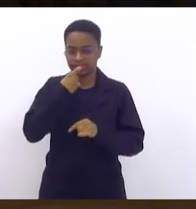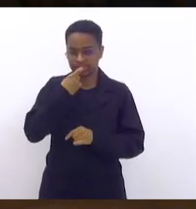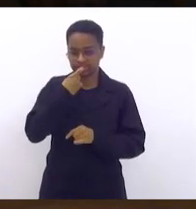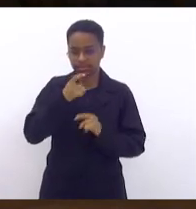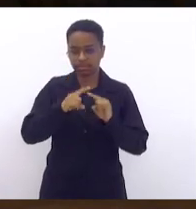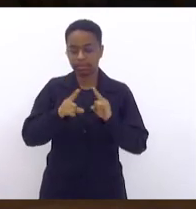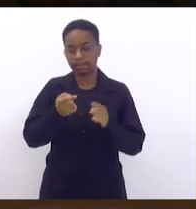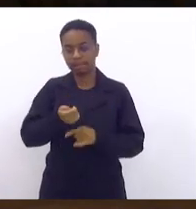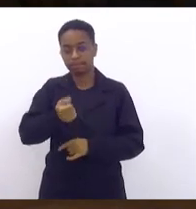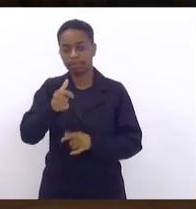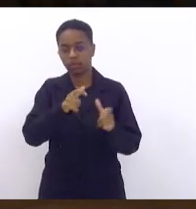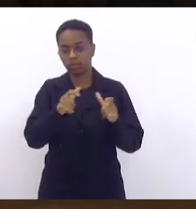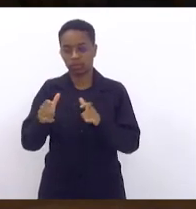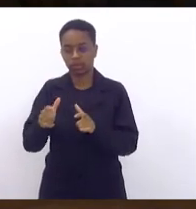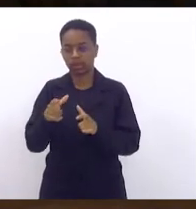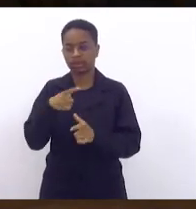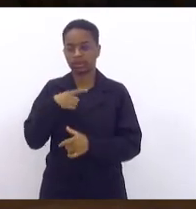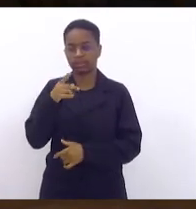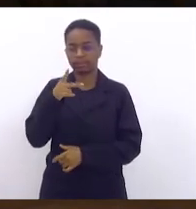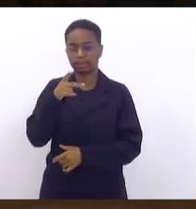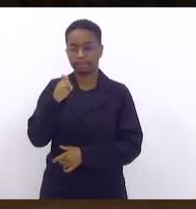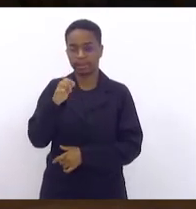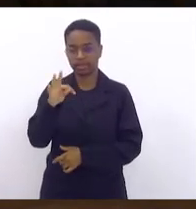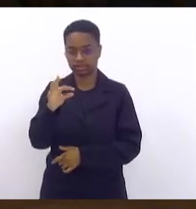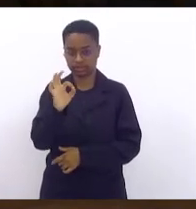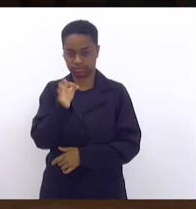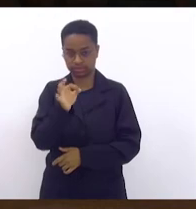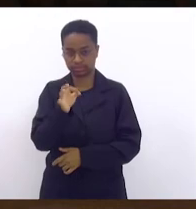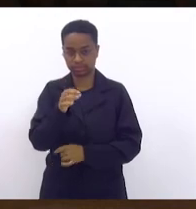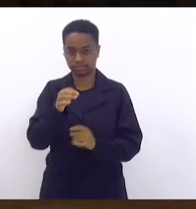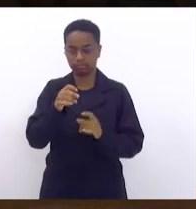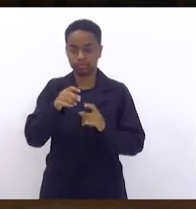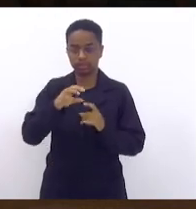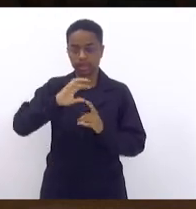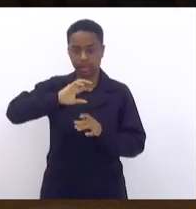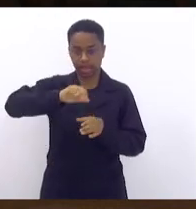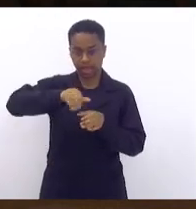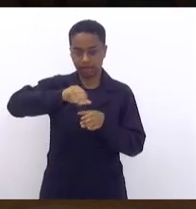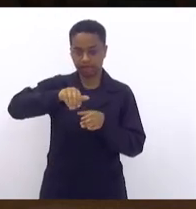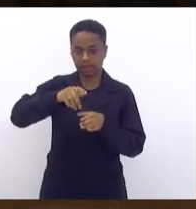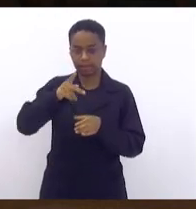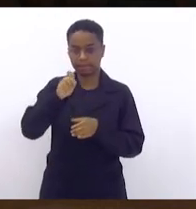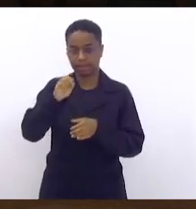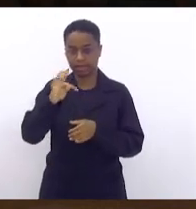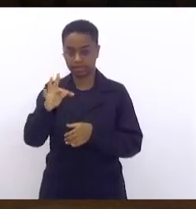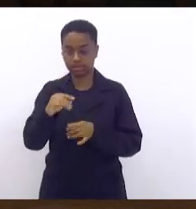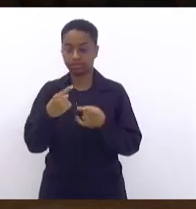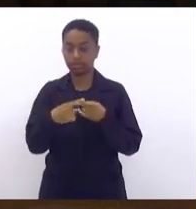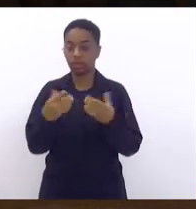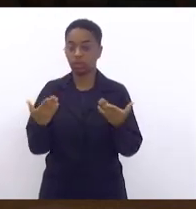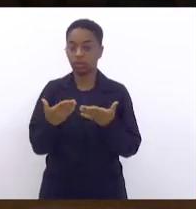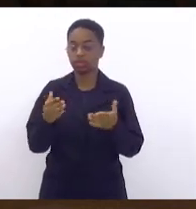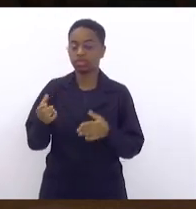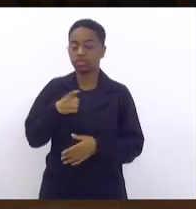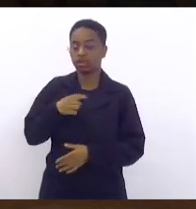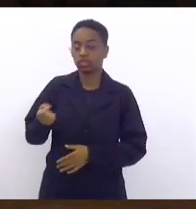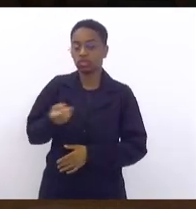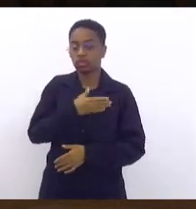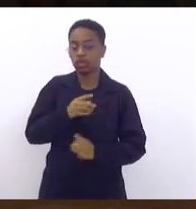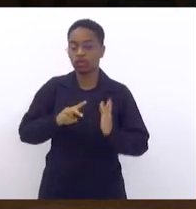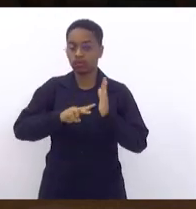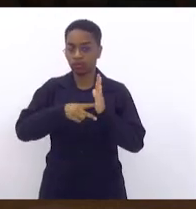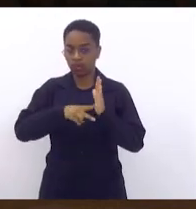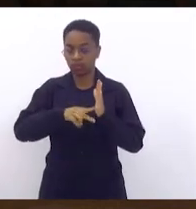poucos lugares a Pet né a garrafa PET Hoje os novos condomínios já estão